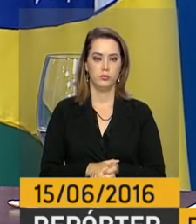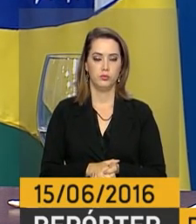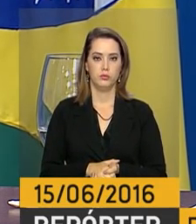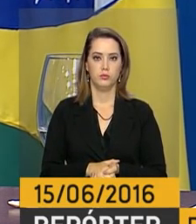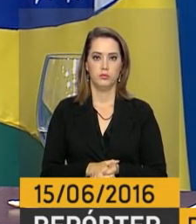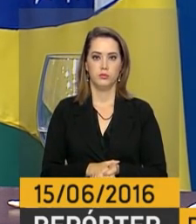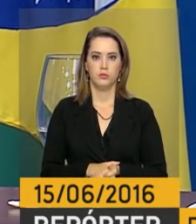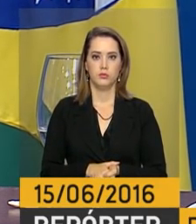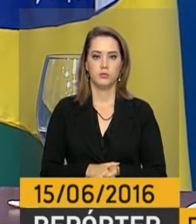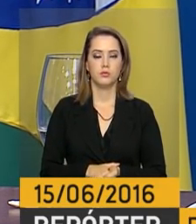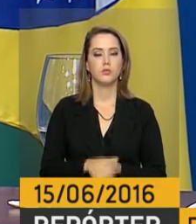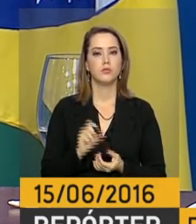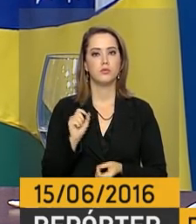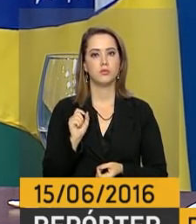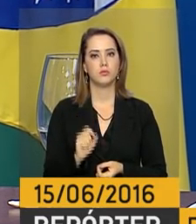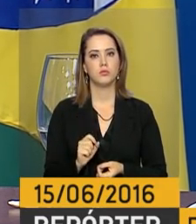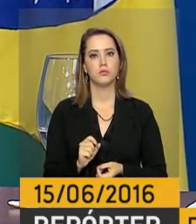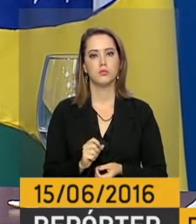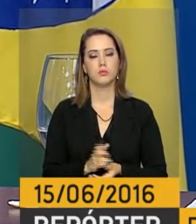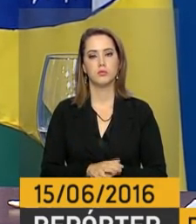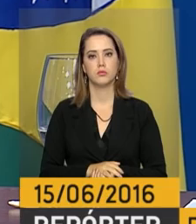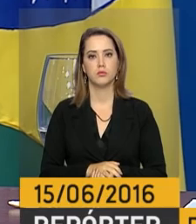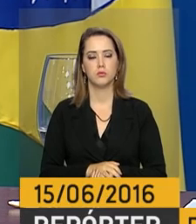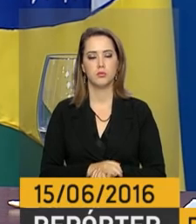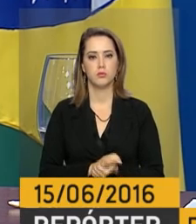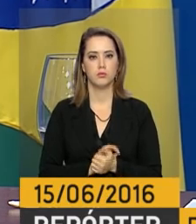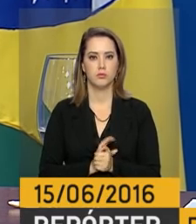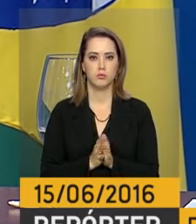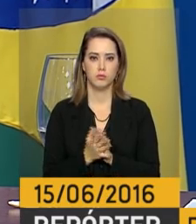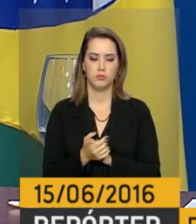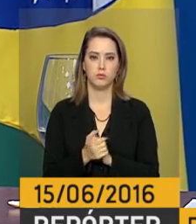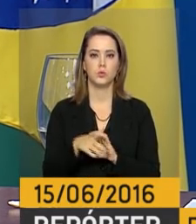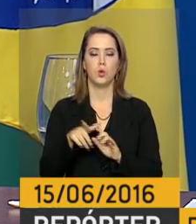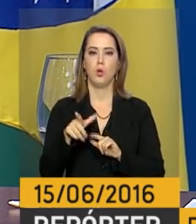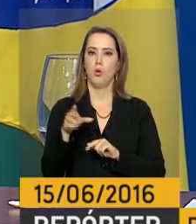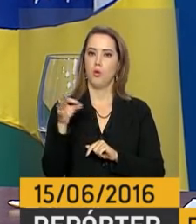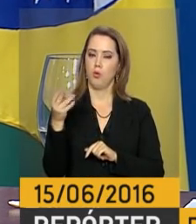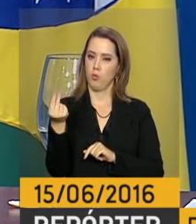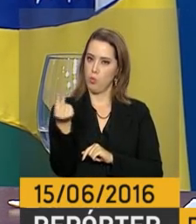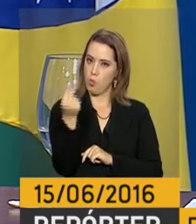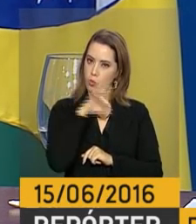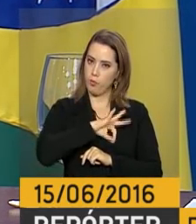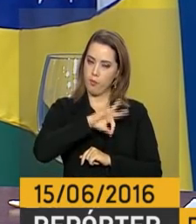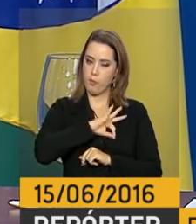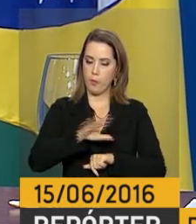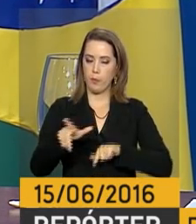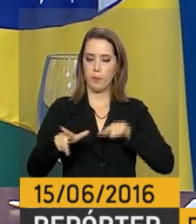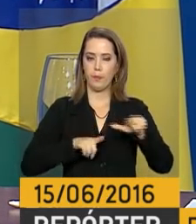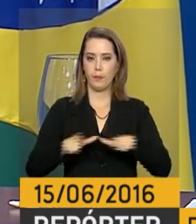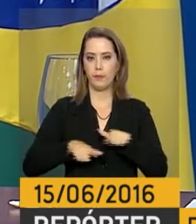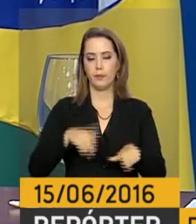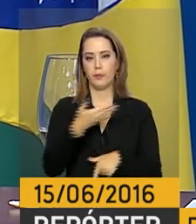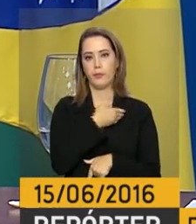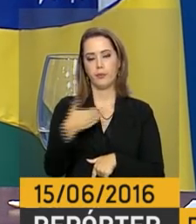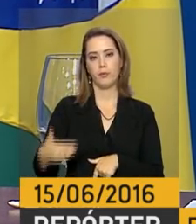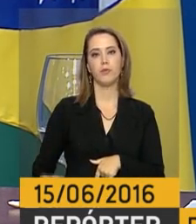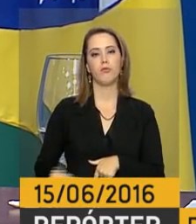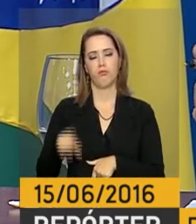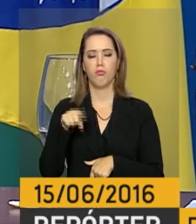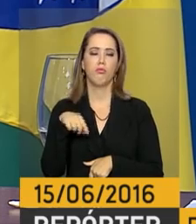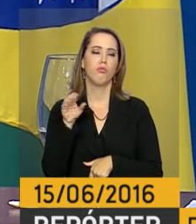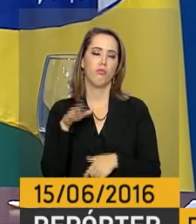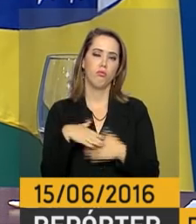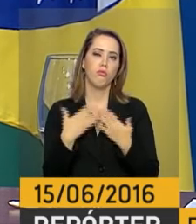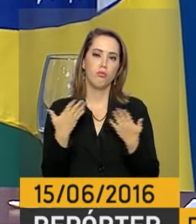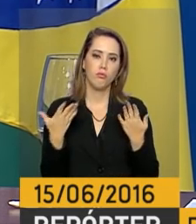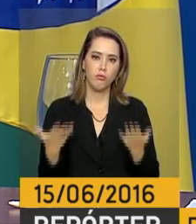em relação à questão dos servidores públicos, ah, evidentemente esse